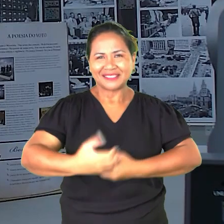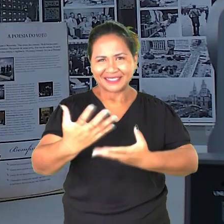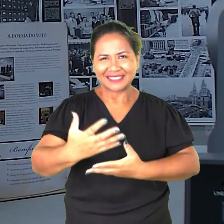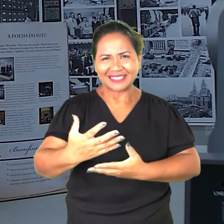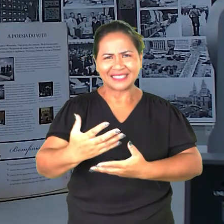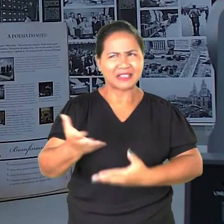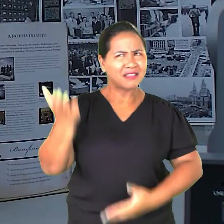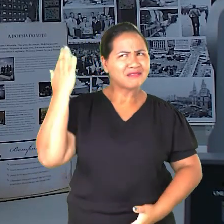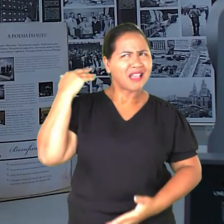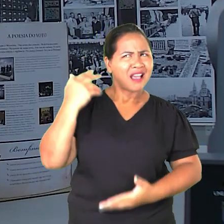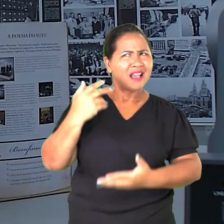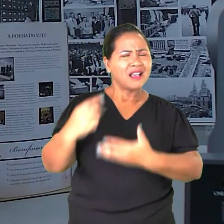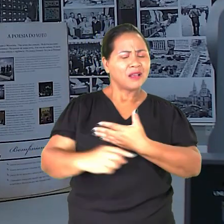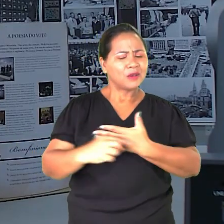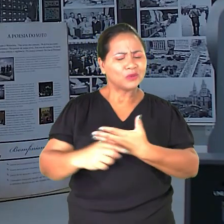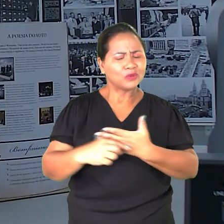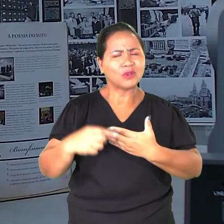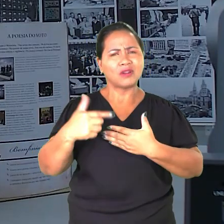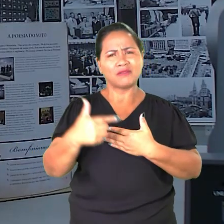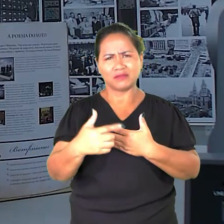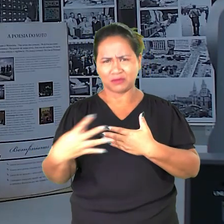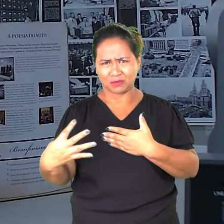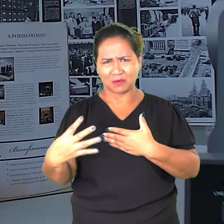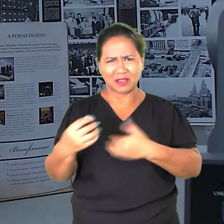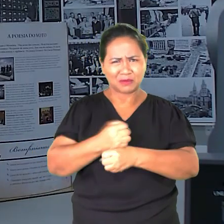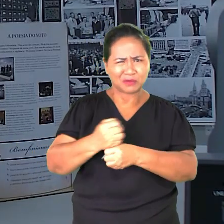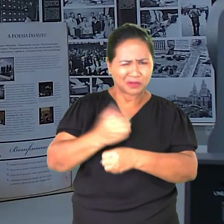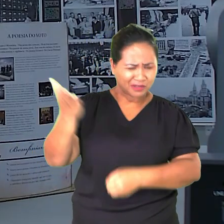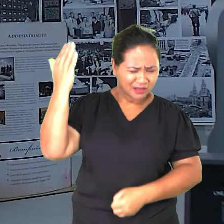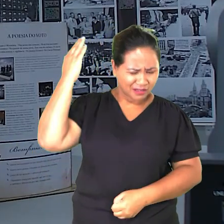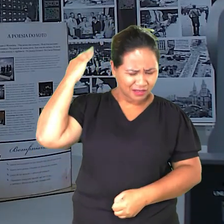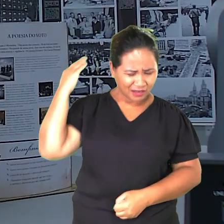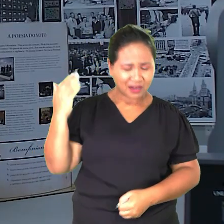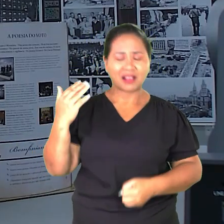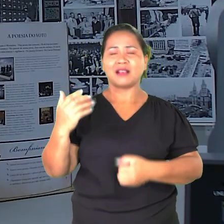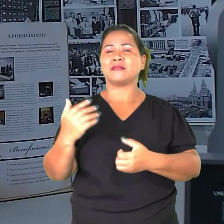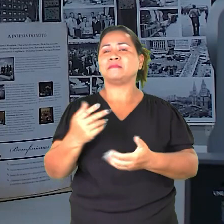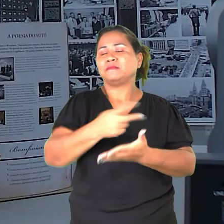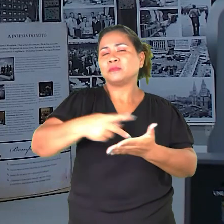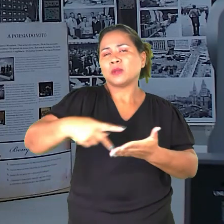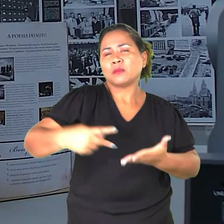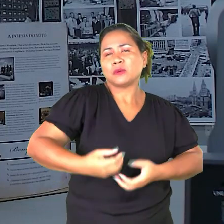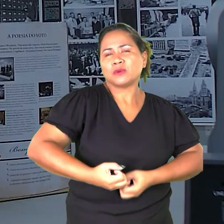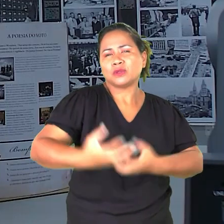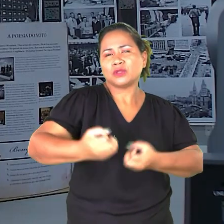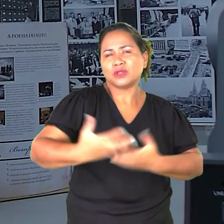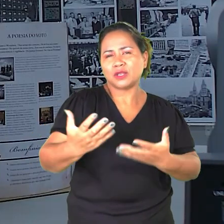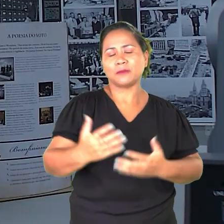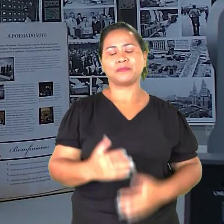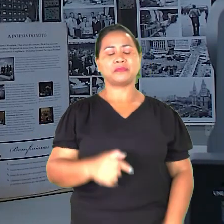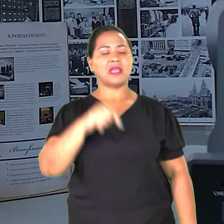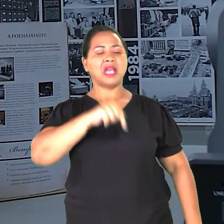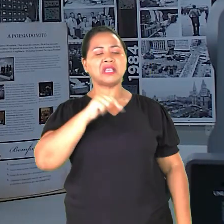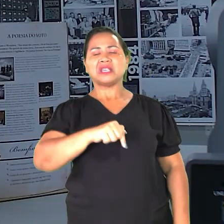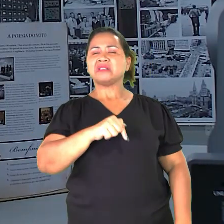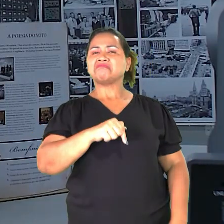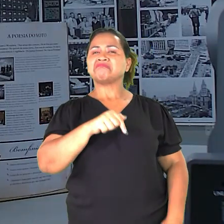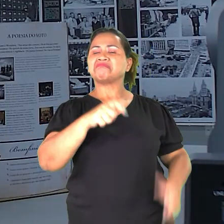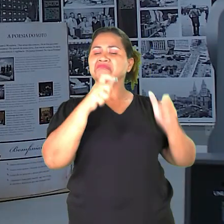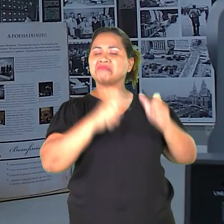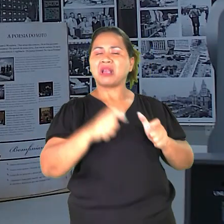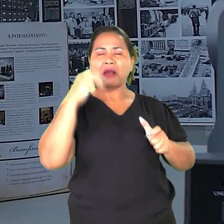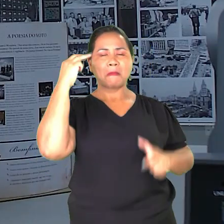24 anos atrás, na inauguração do nosso Centro de Memória Eleitoral, declamou: este centro que é